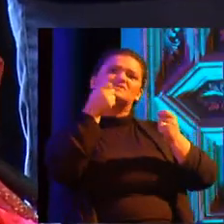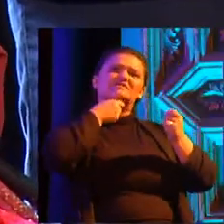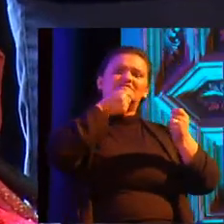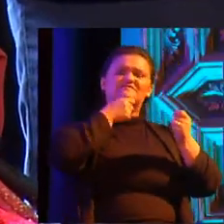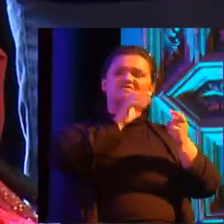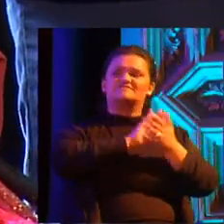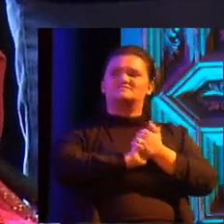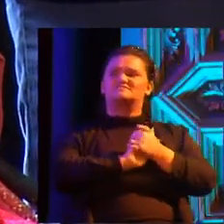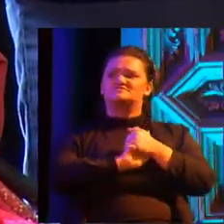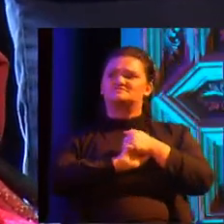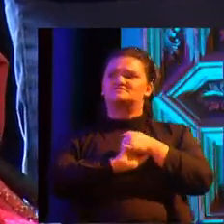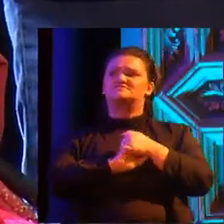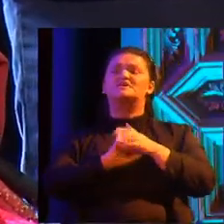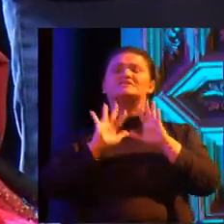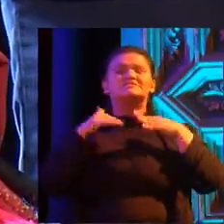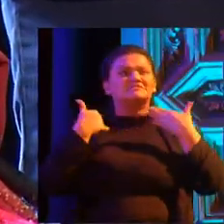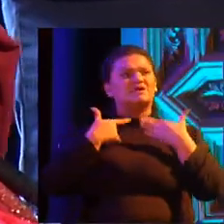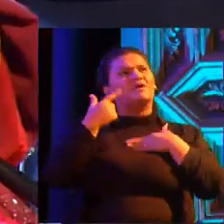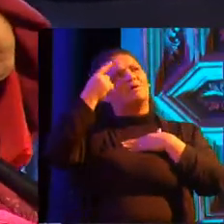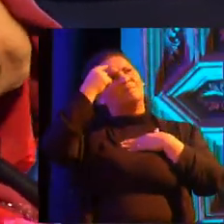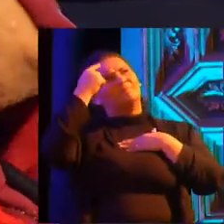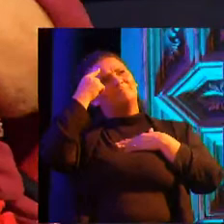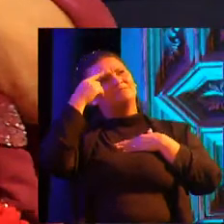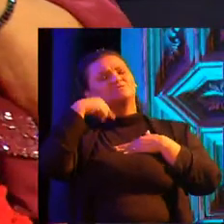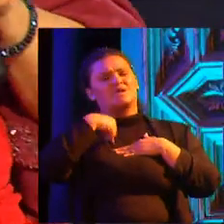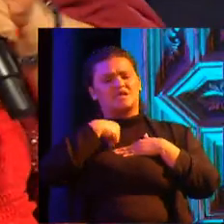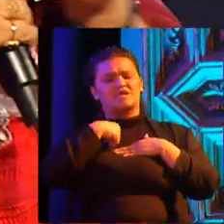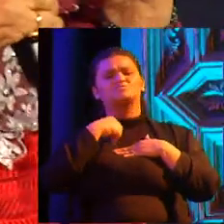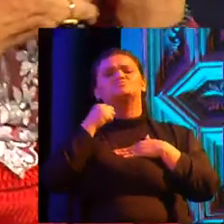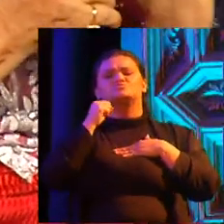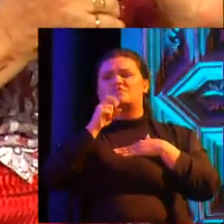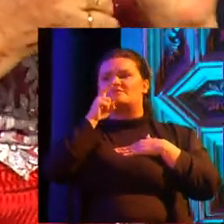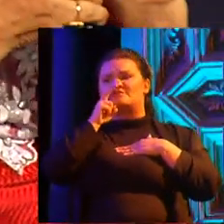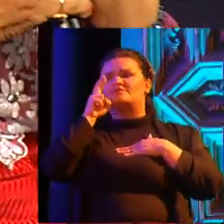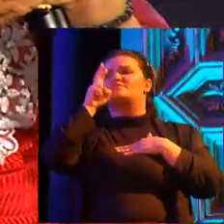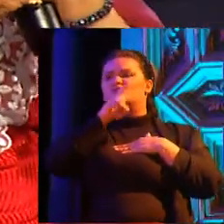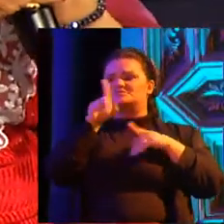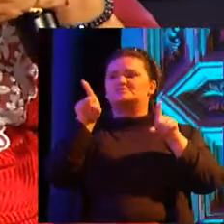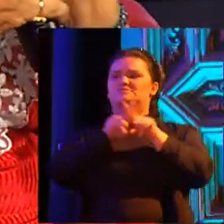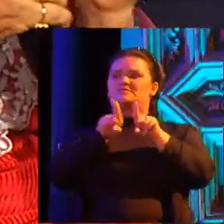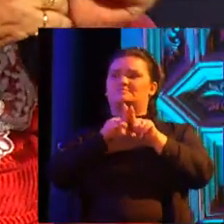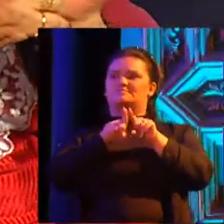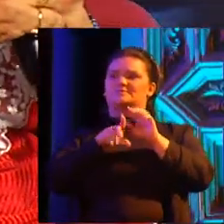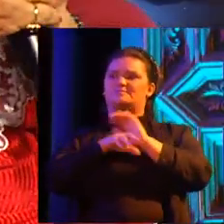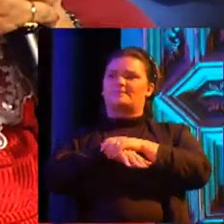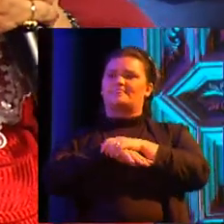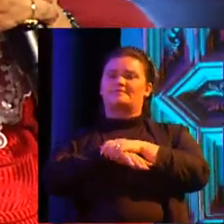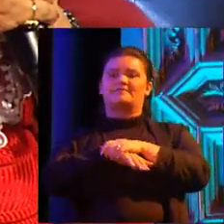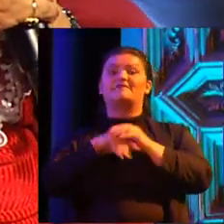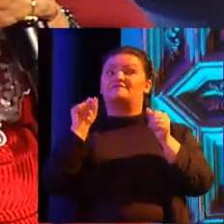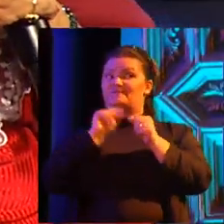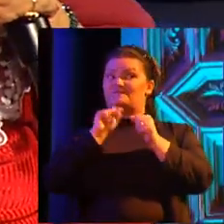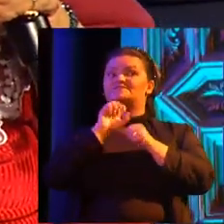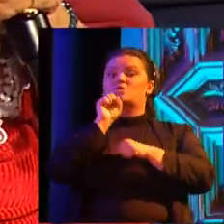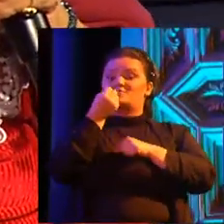somos. Então, eu acho assim, Dona Onete é resistência também. Vou fazer 84